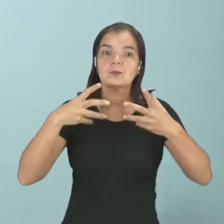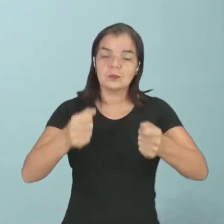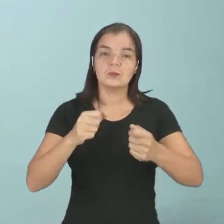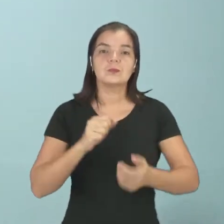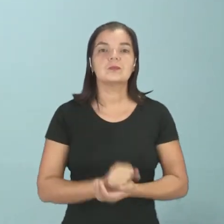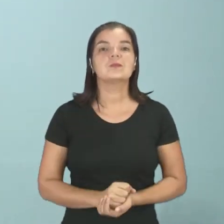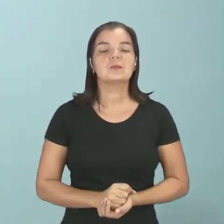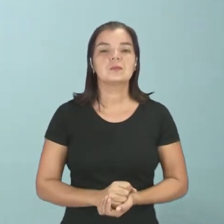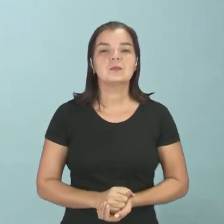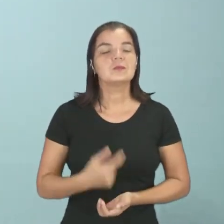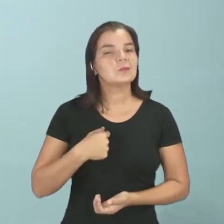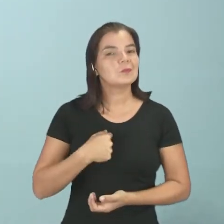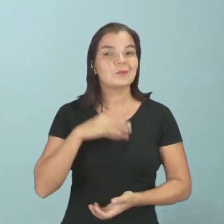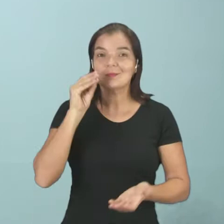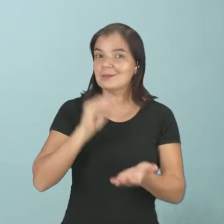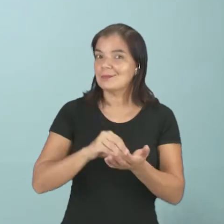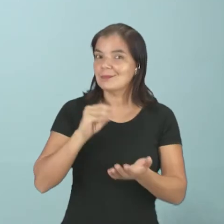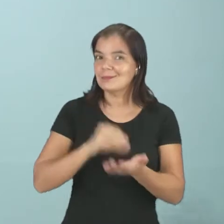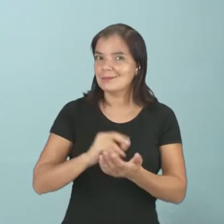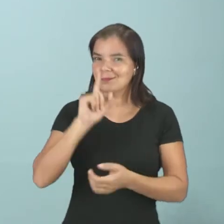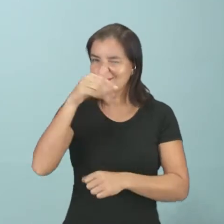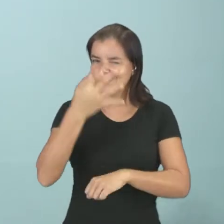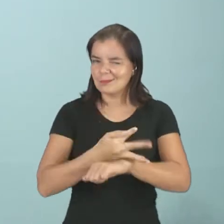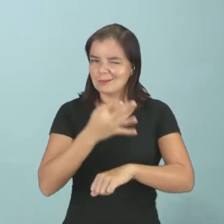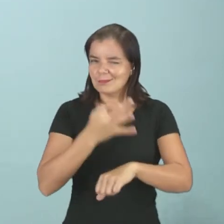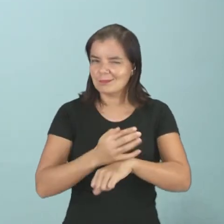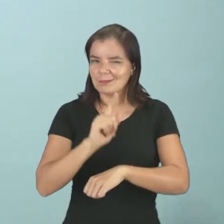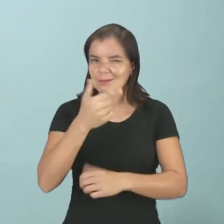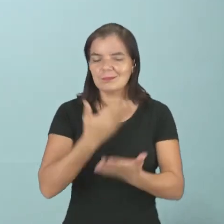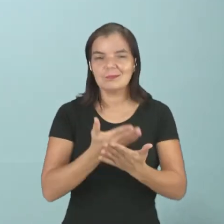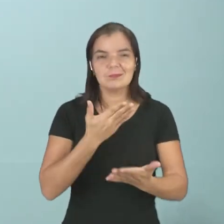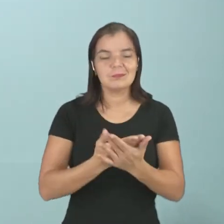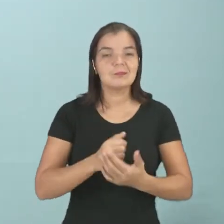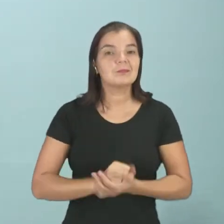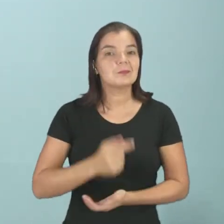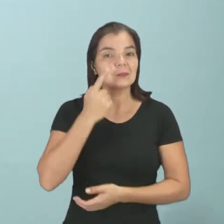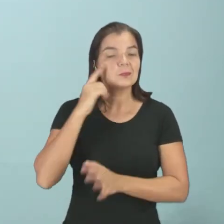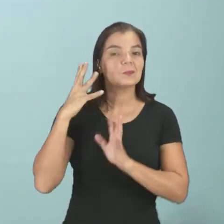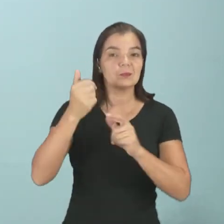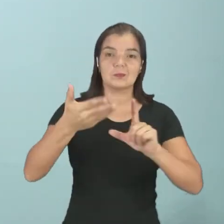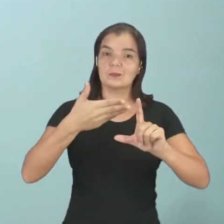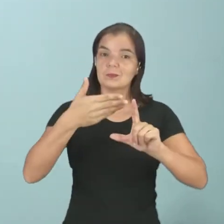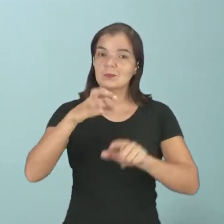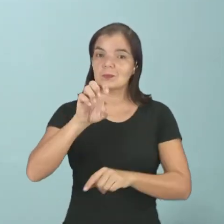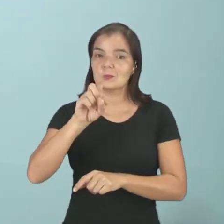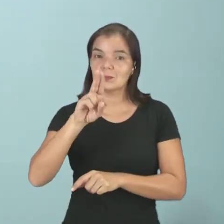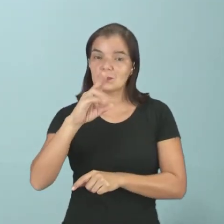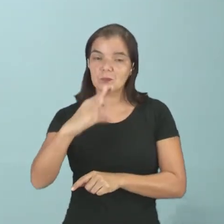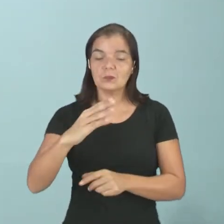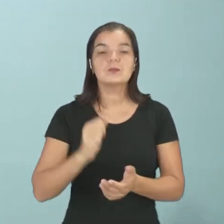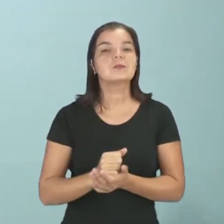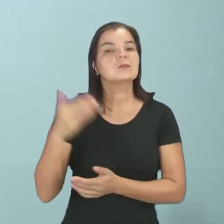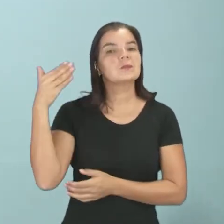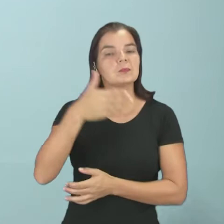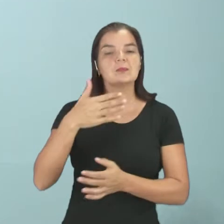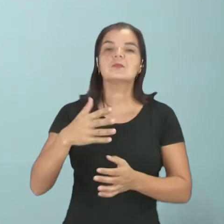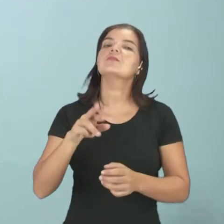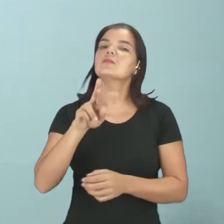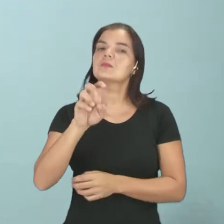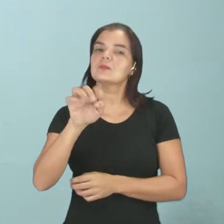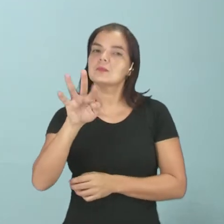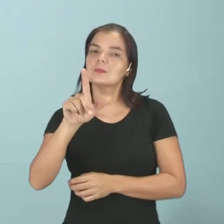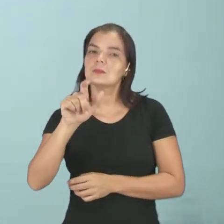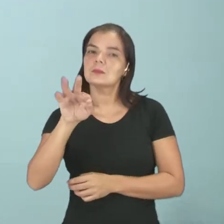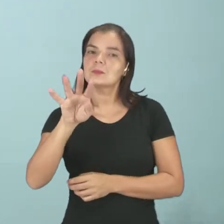absoluta, então não falte às próximas aulas e reveja na plataforma Eduque sobre frequência relativa,